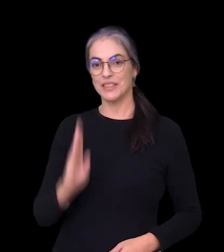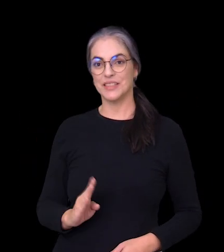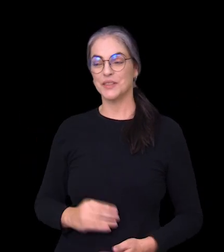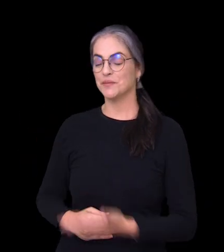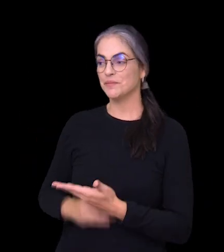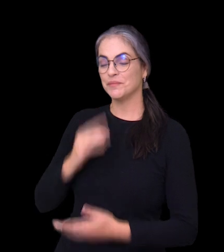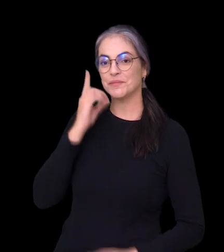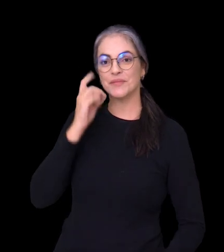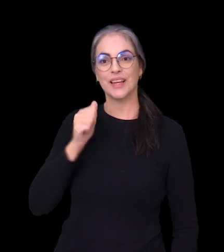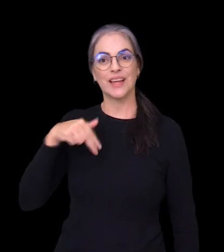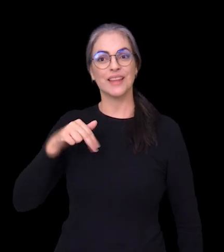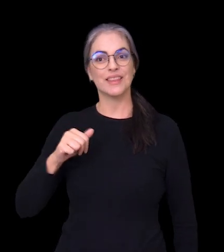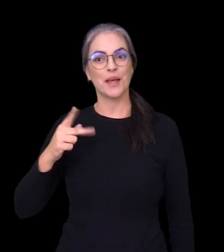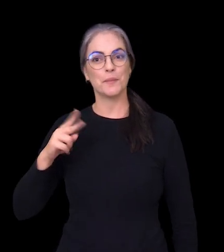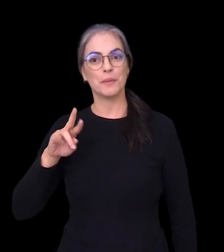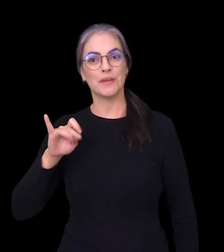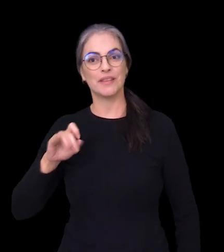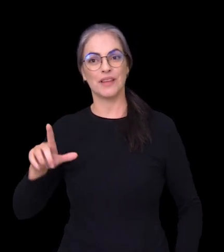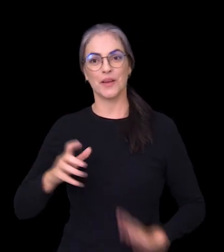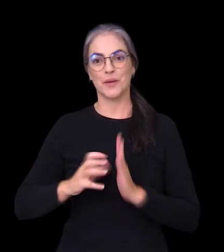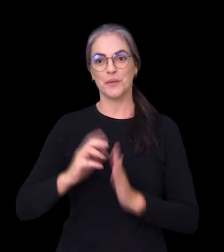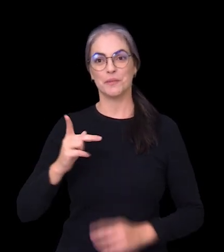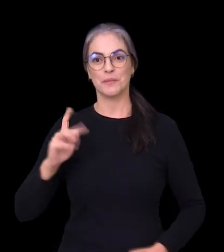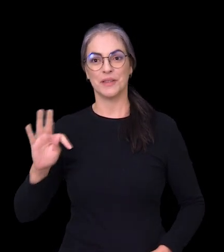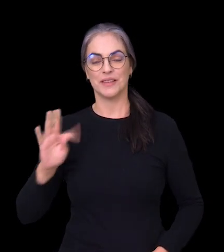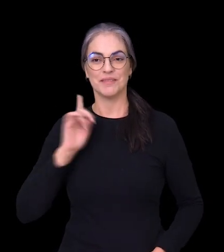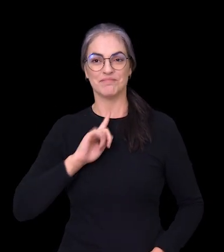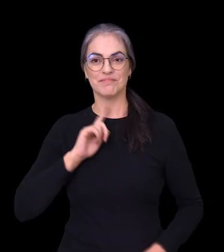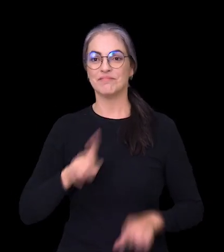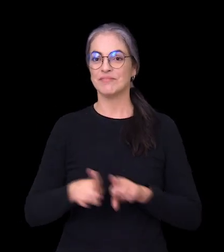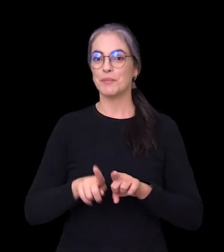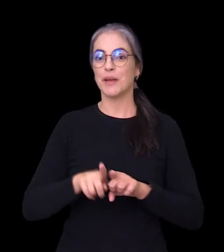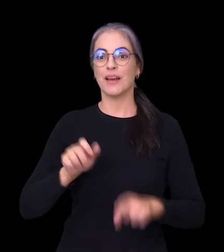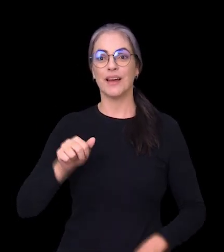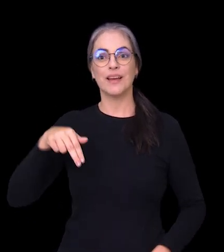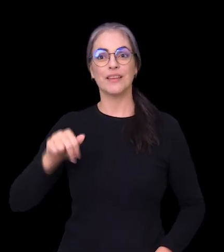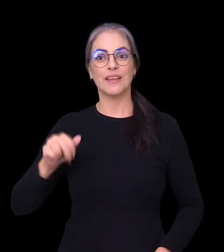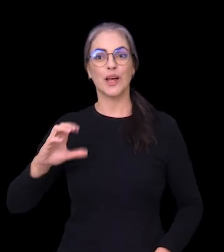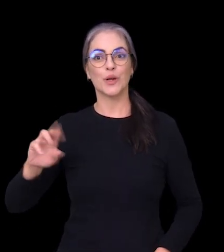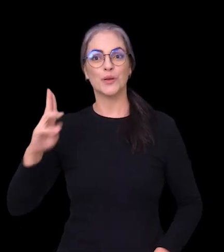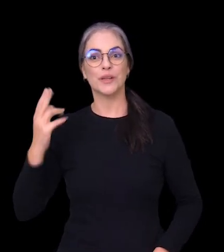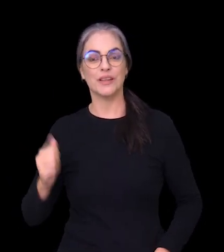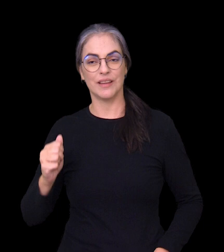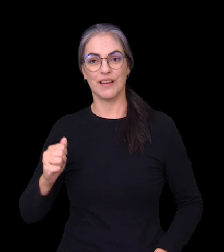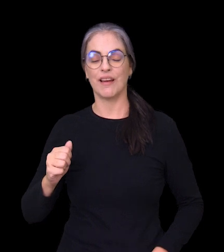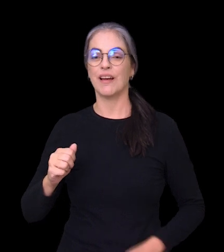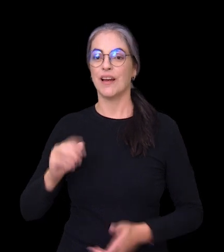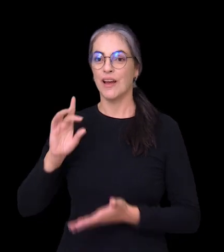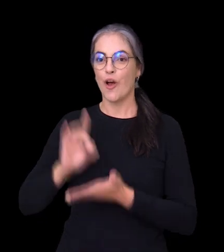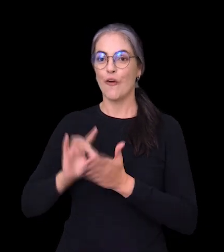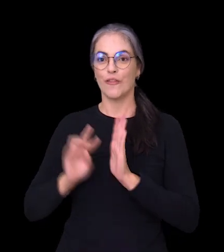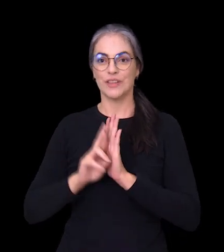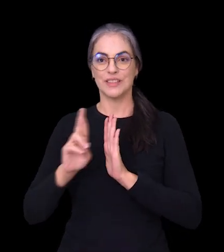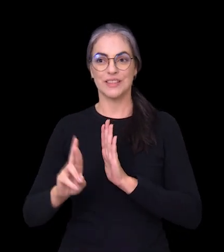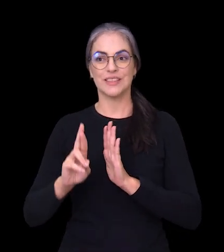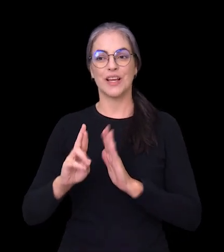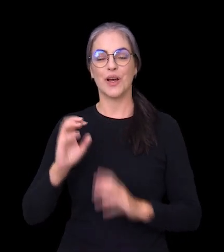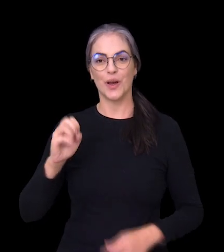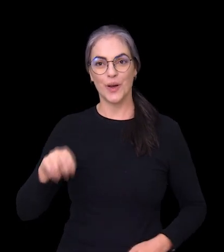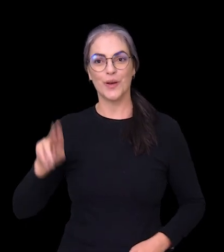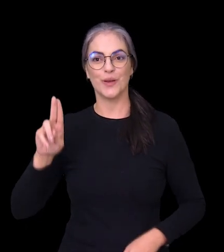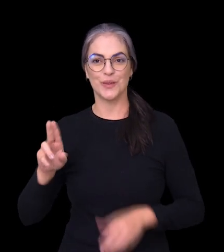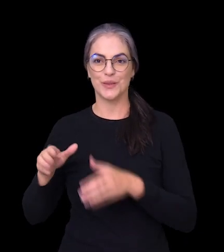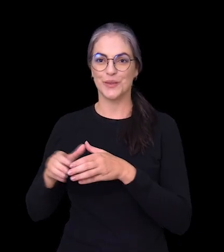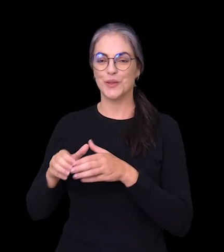deputada Ana Pimentel, do PT de Minas Gerais, e com Ana Cunha, oficial do Programa para a Saúde Sexual e Reprodutiva